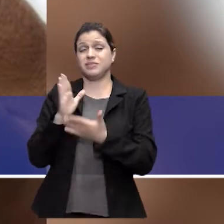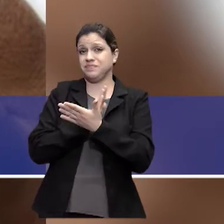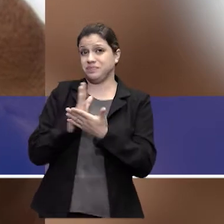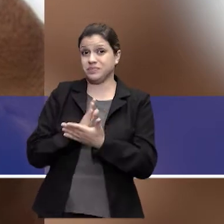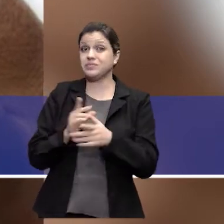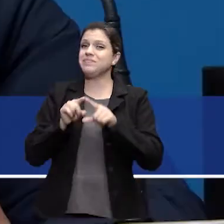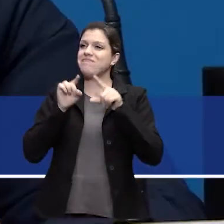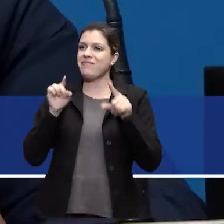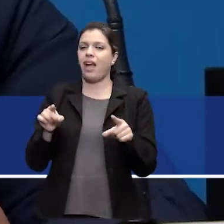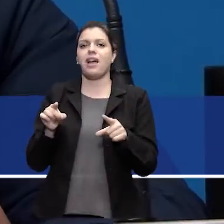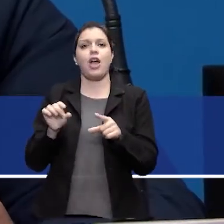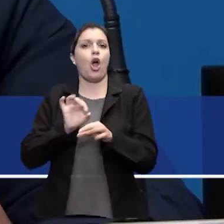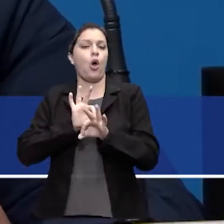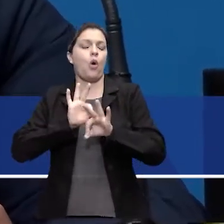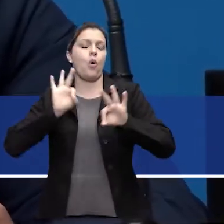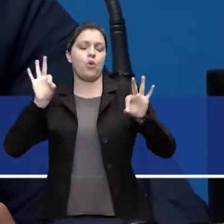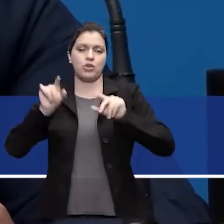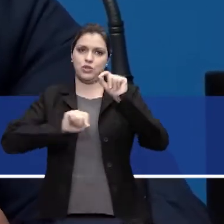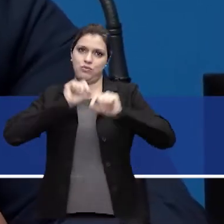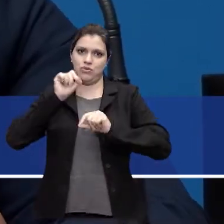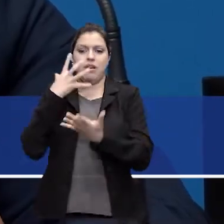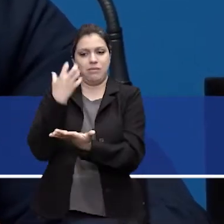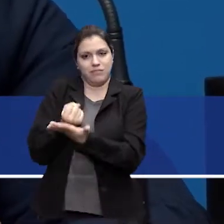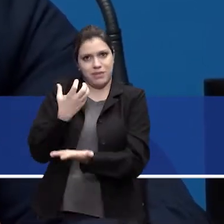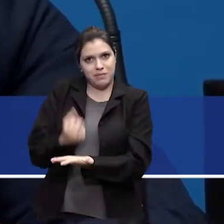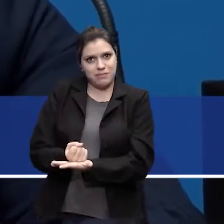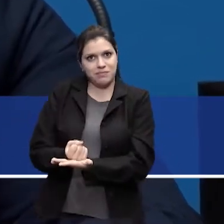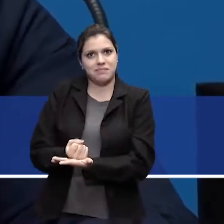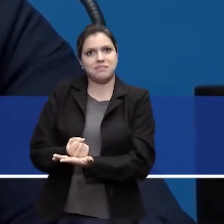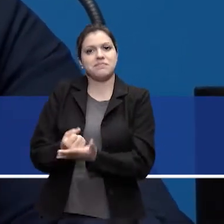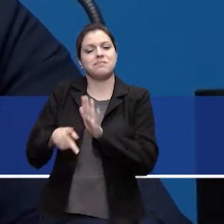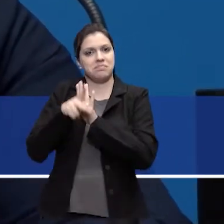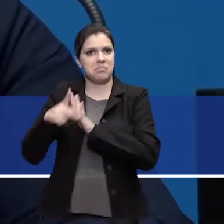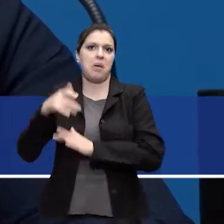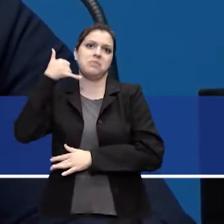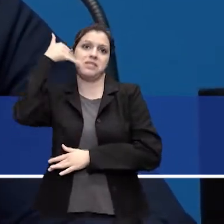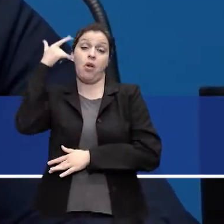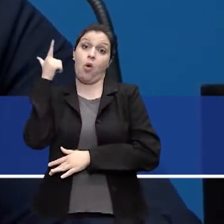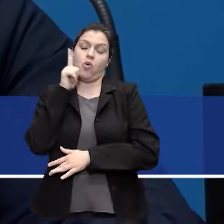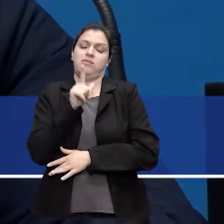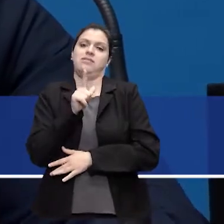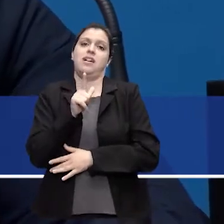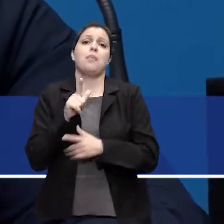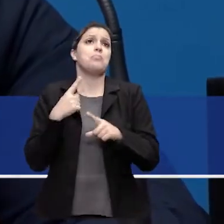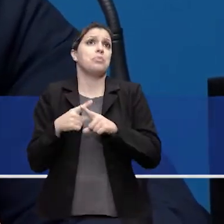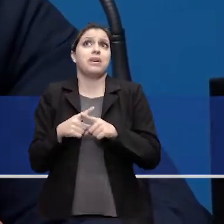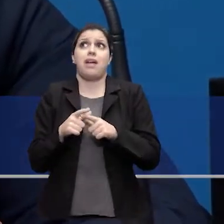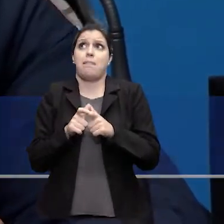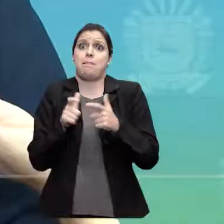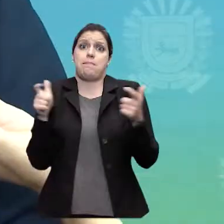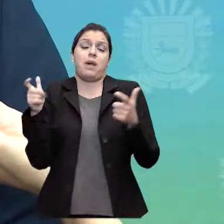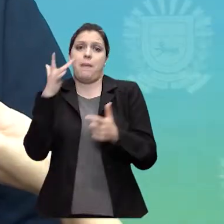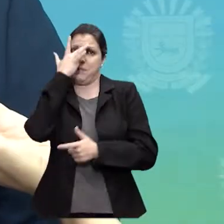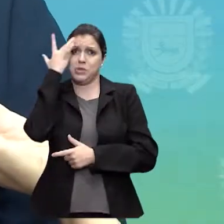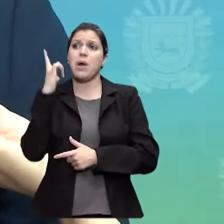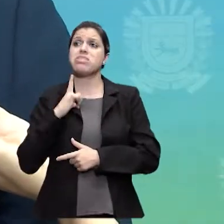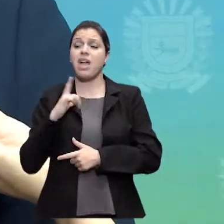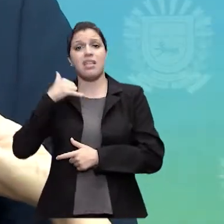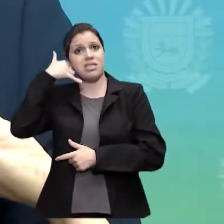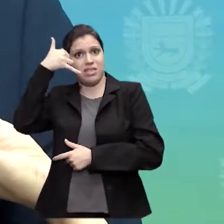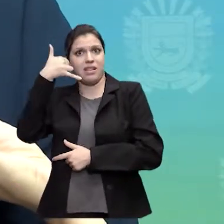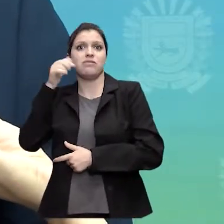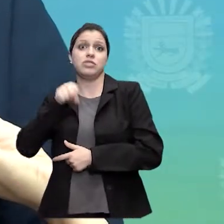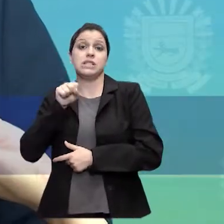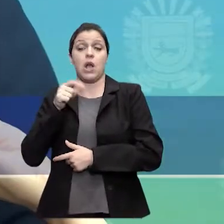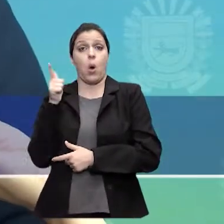são liberadas. Para o parlamentar, esse aplicativo deve ser uma alternativa para o governo estadual. A grande maioria das pessoas